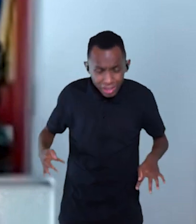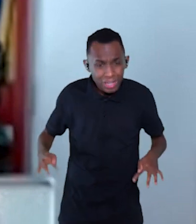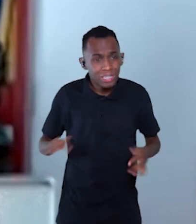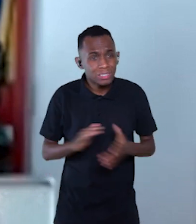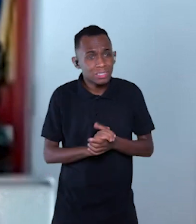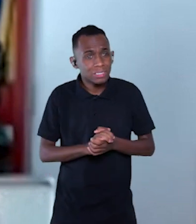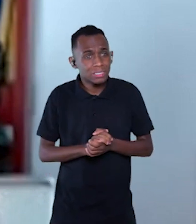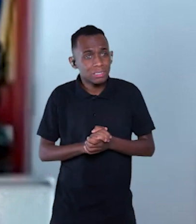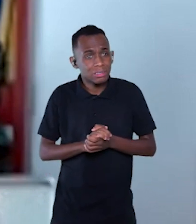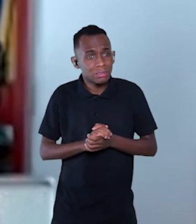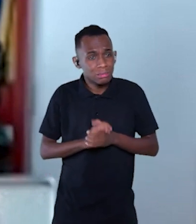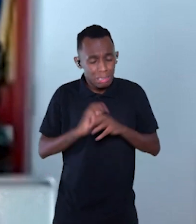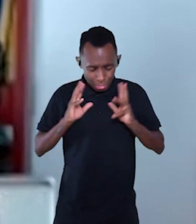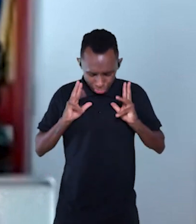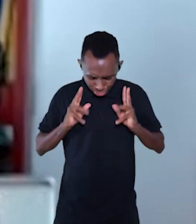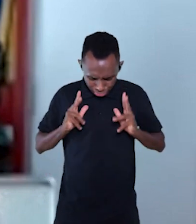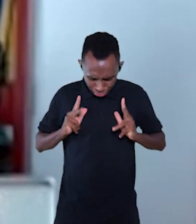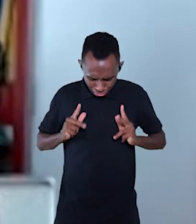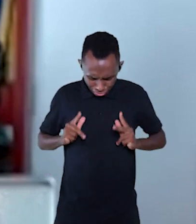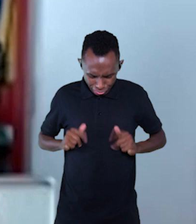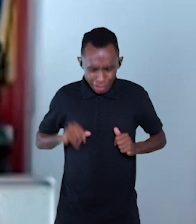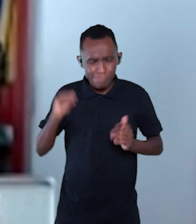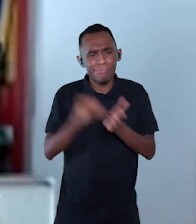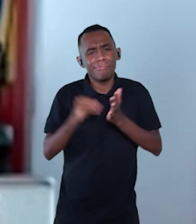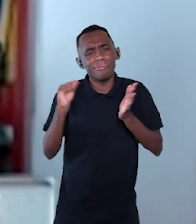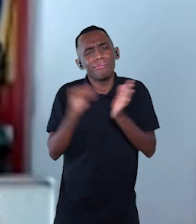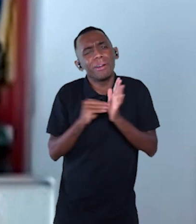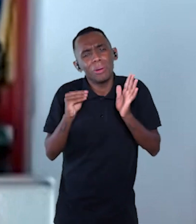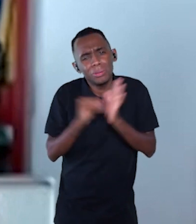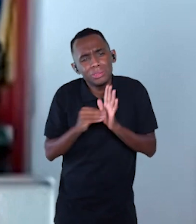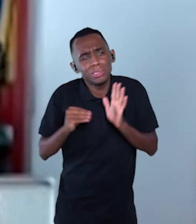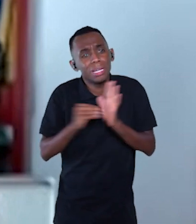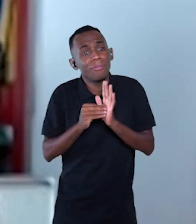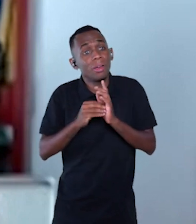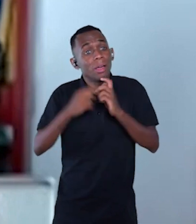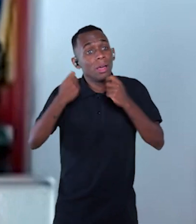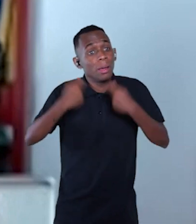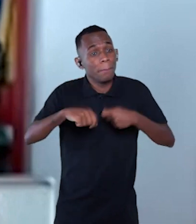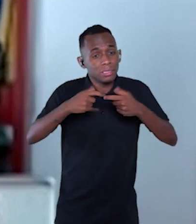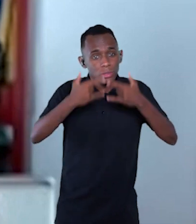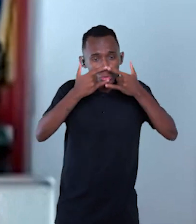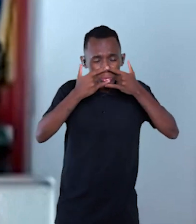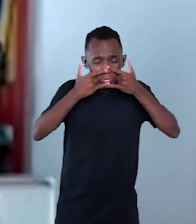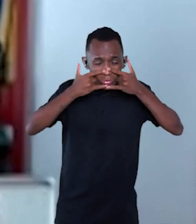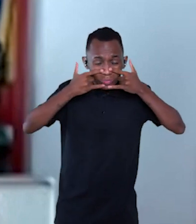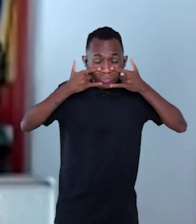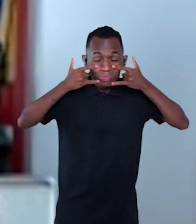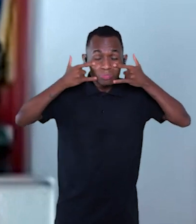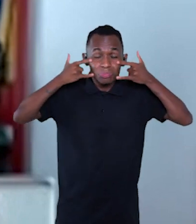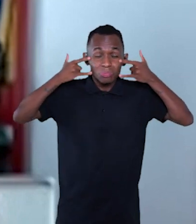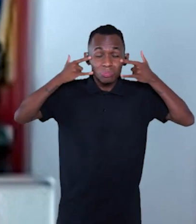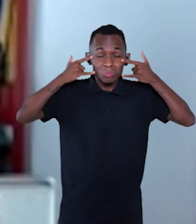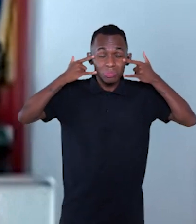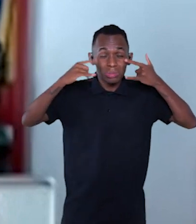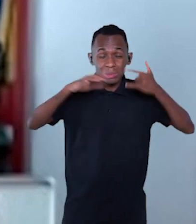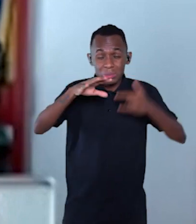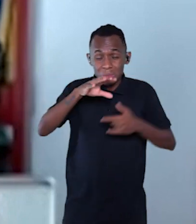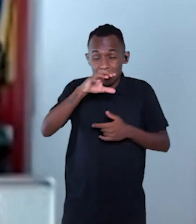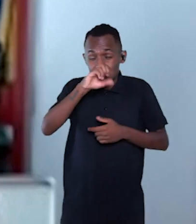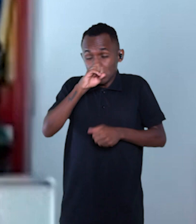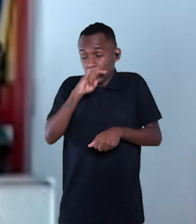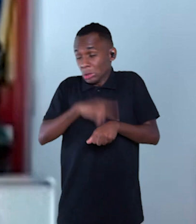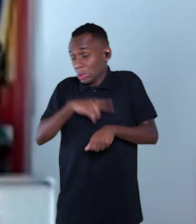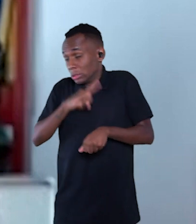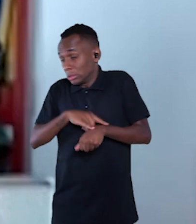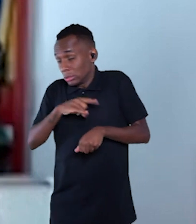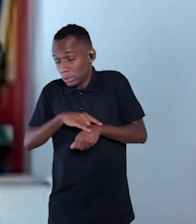nas pernas, sua condição de higiene era tão precária que ela precisou usar uma máscara grossa para suportar o